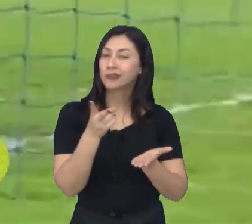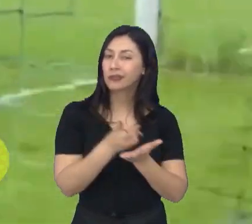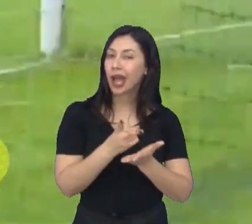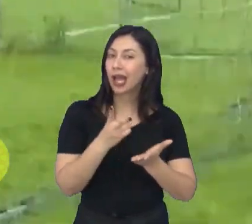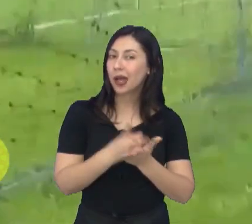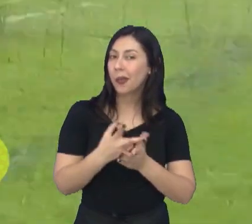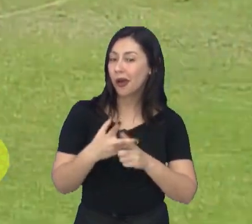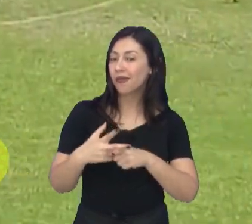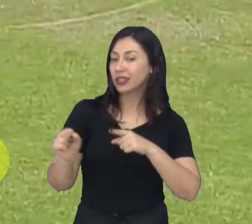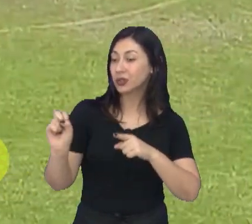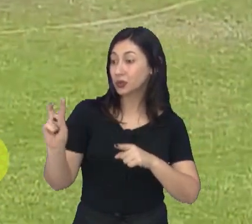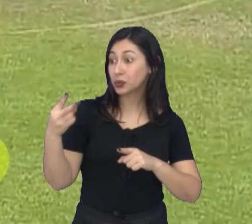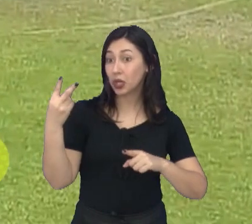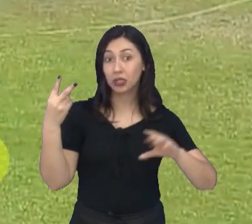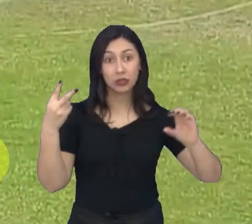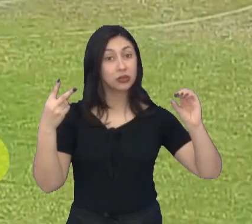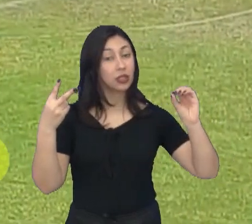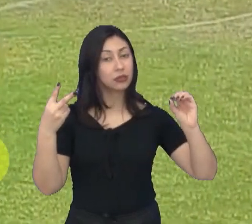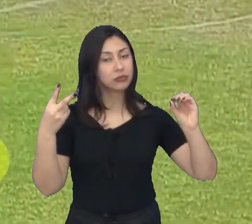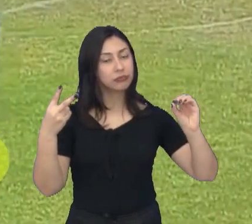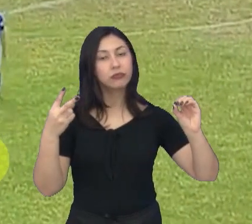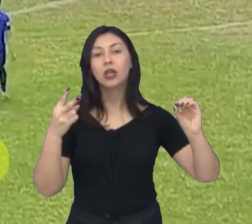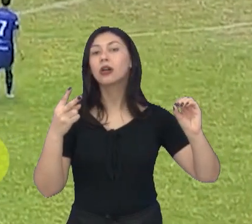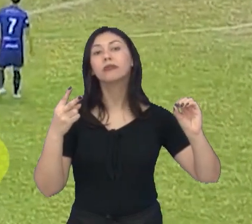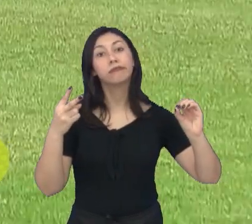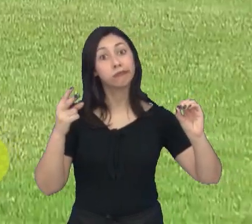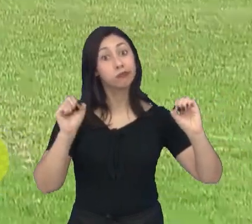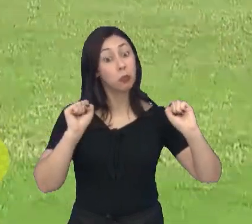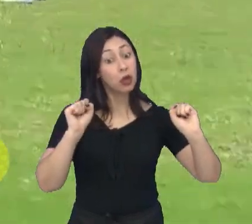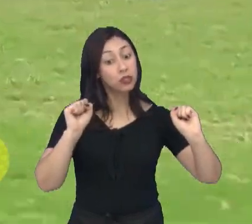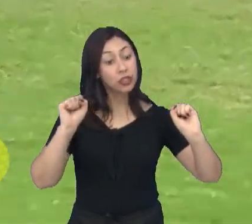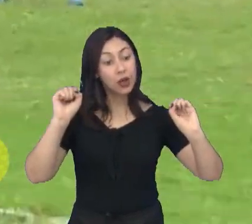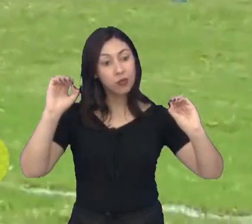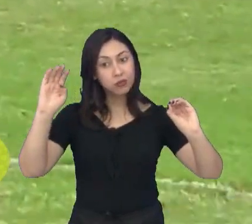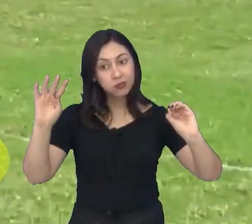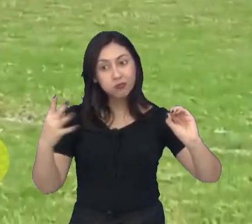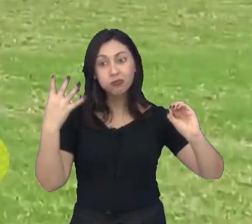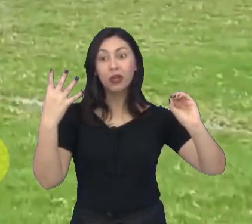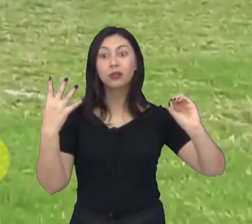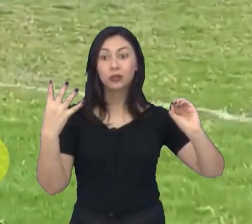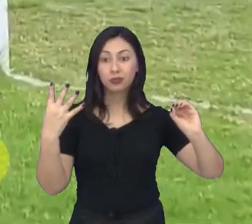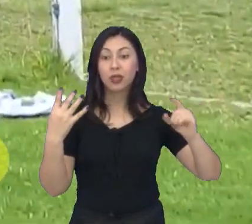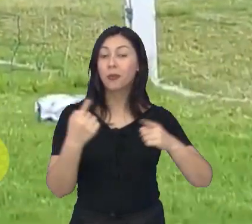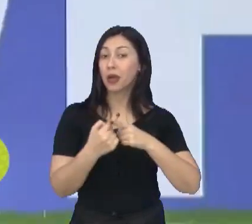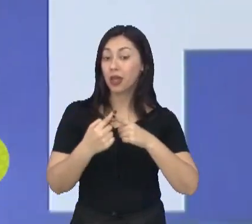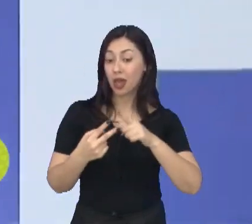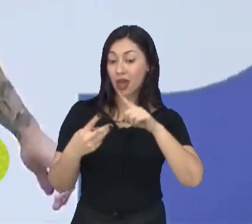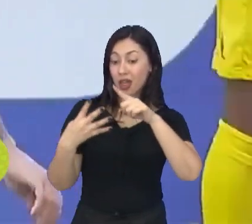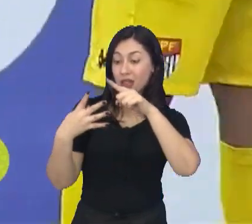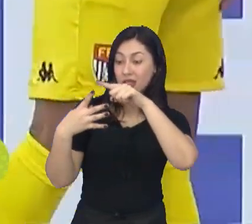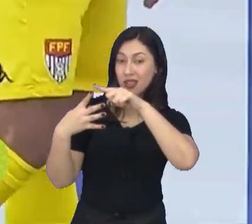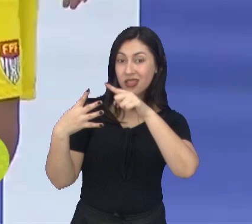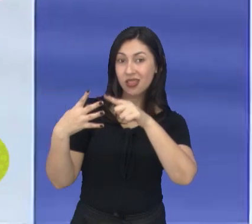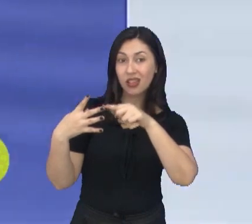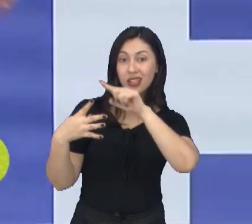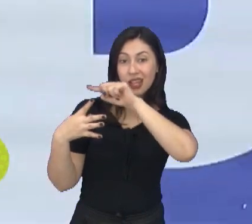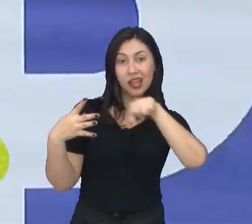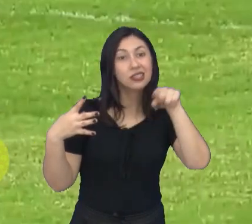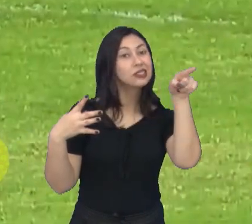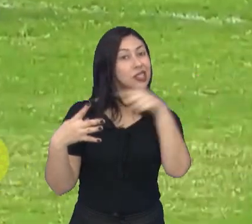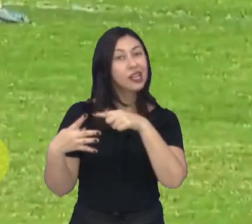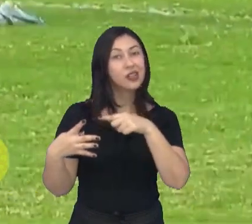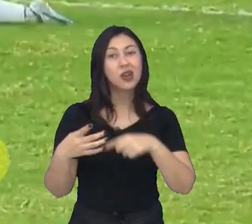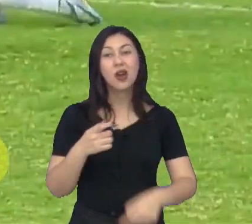por 2-0, o resultado poderia ter sido muito maior, já que o time teve 2 gols mal anulados do atacante